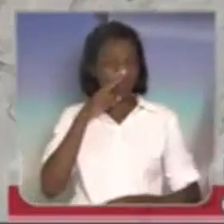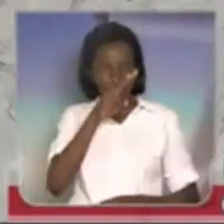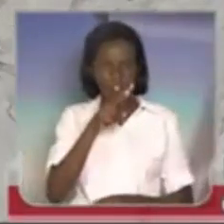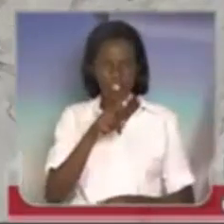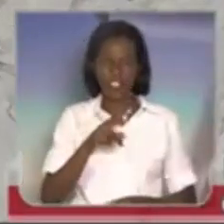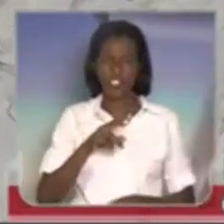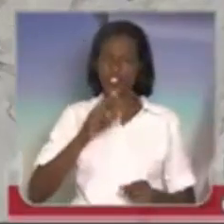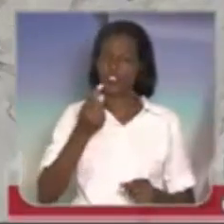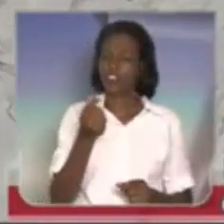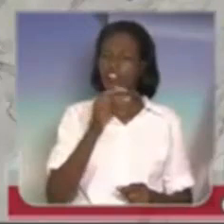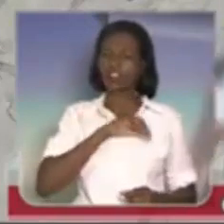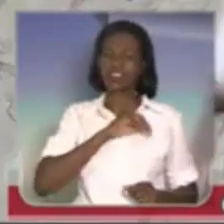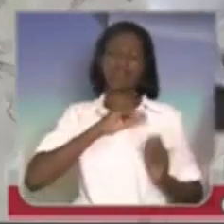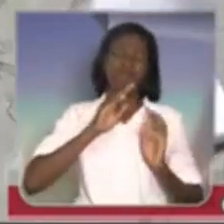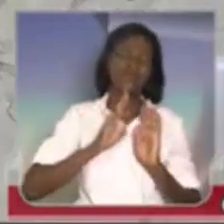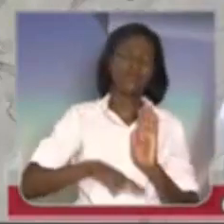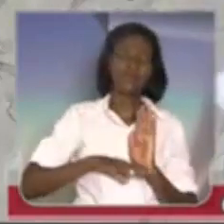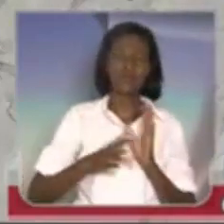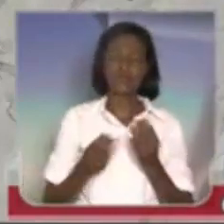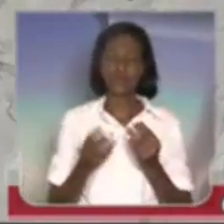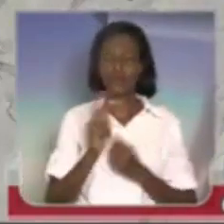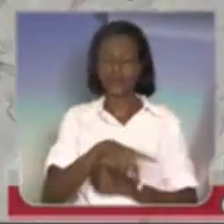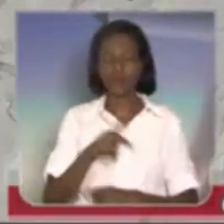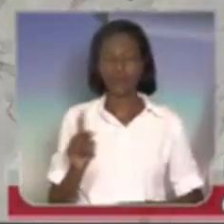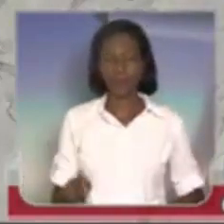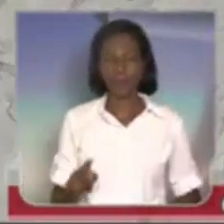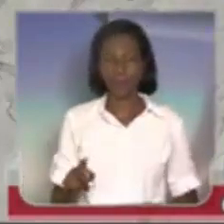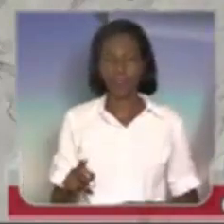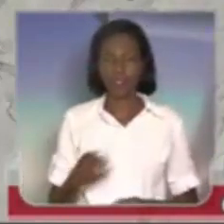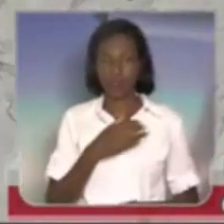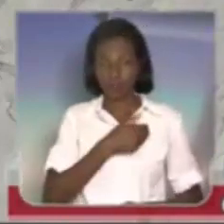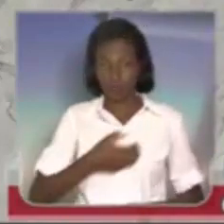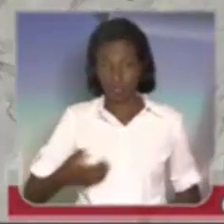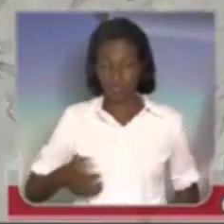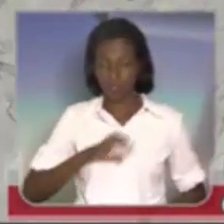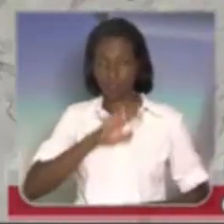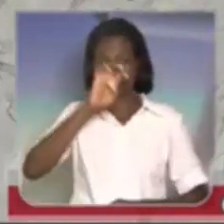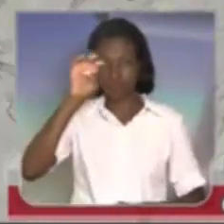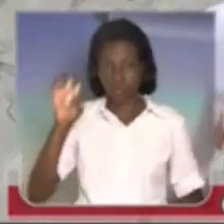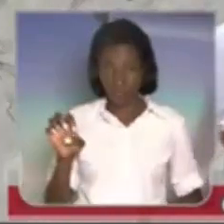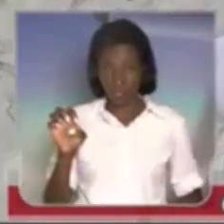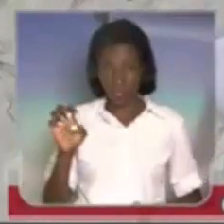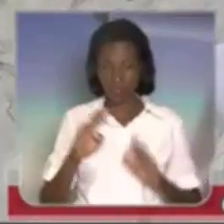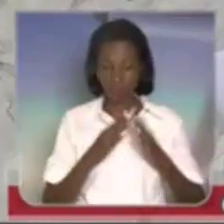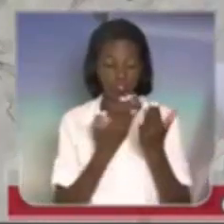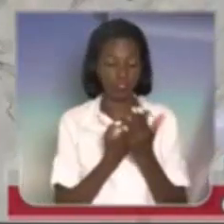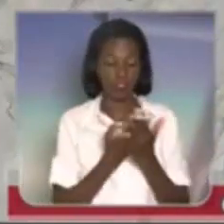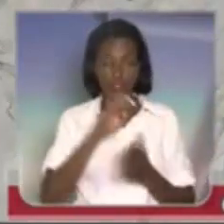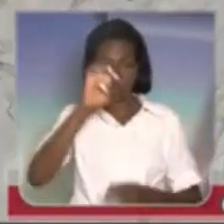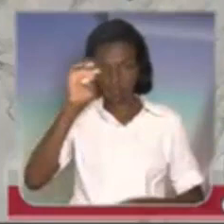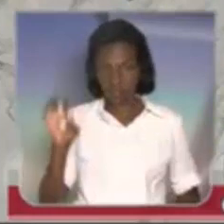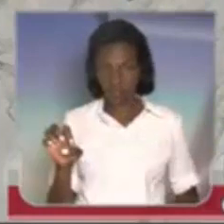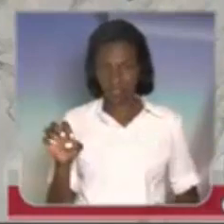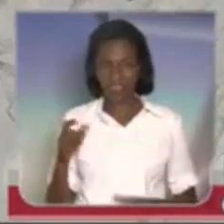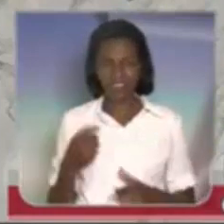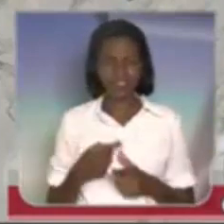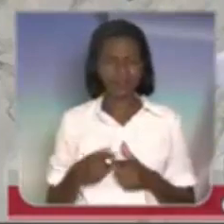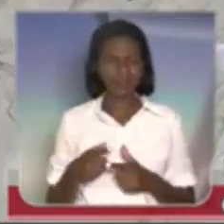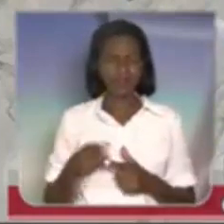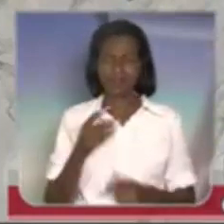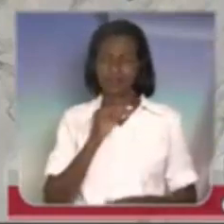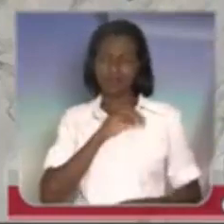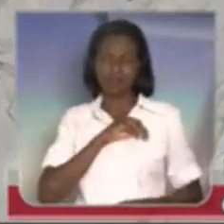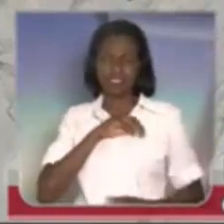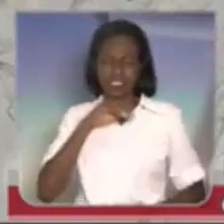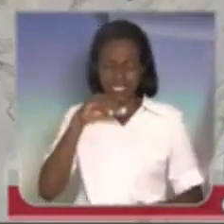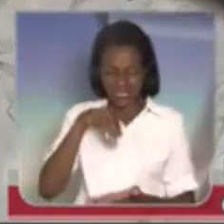defasagem salarial dos professores da rede estadual é tão grave o salário é tão baixo no Estado